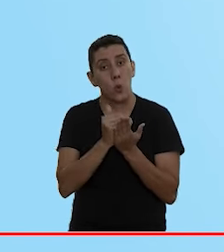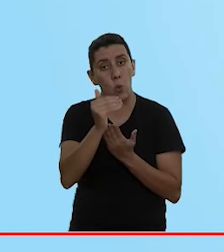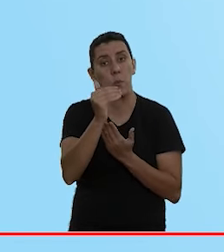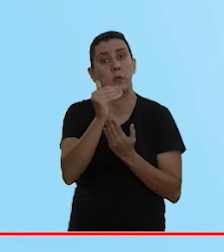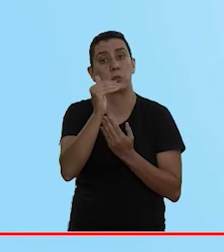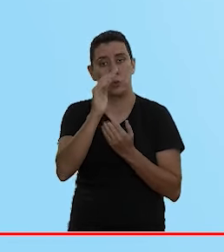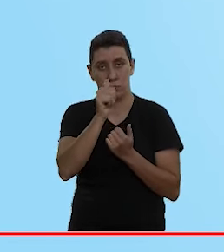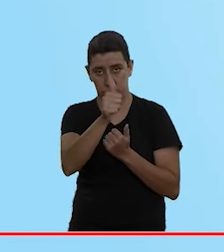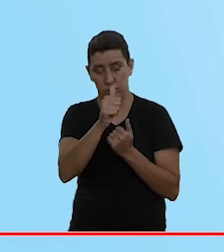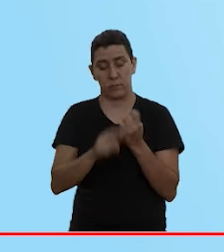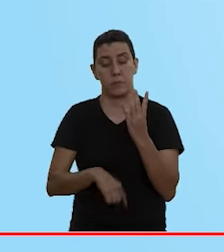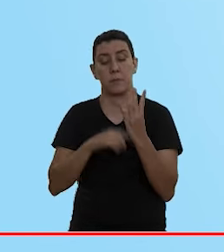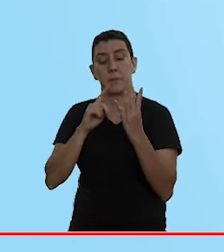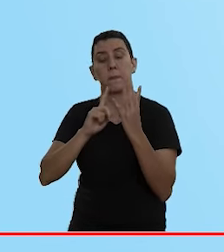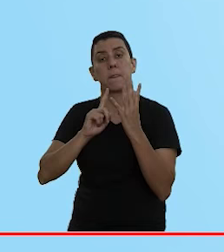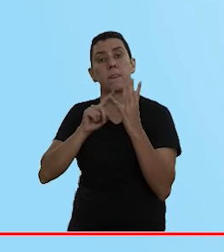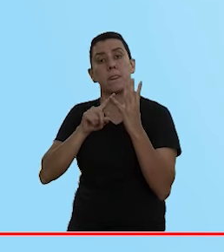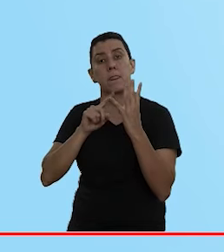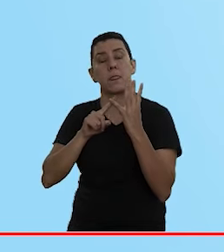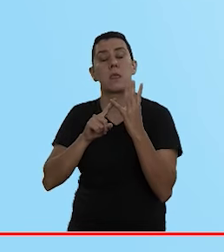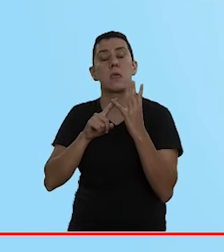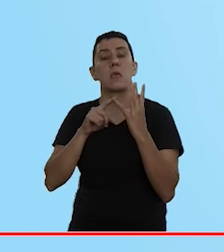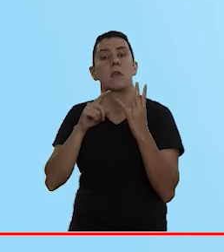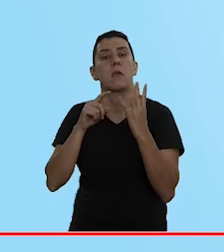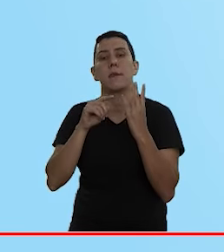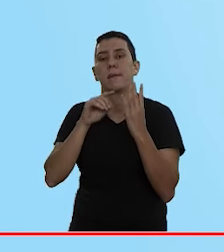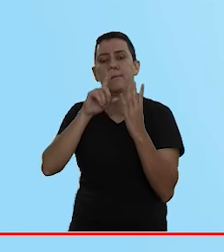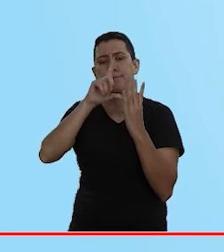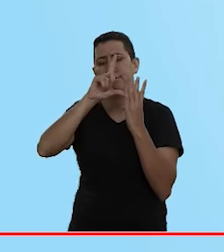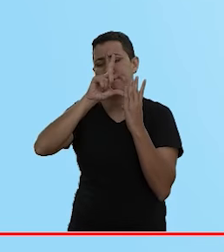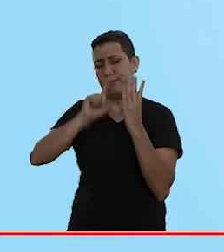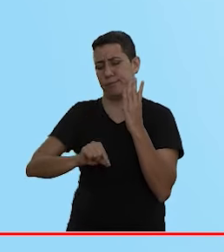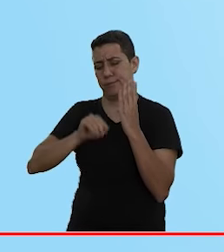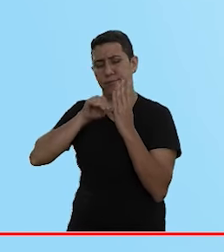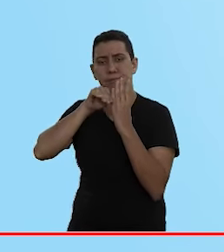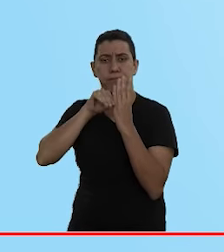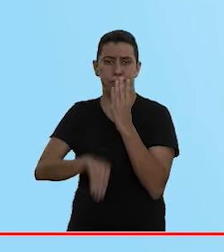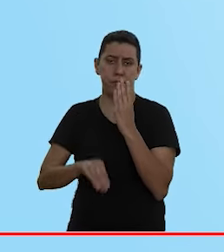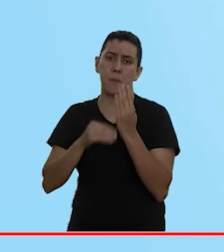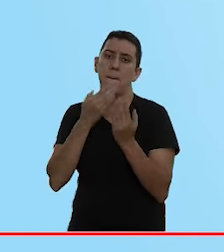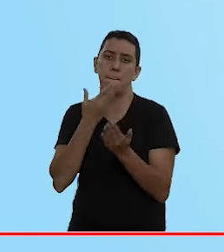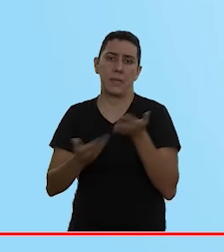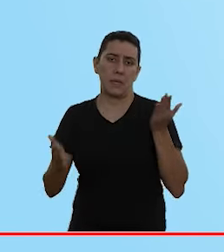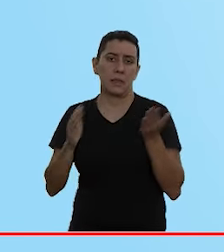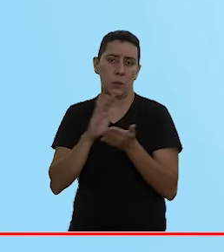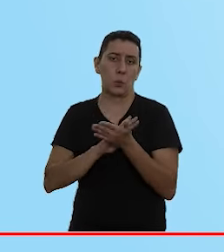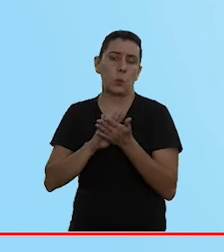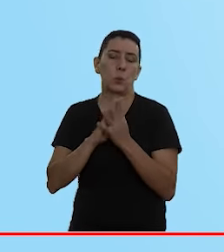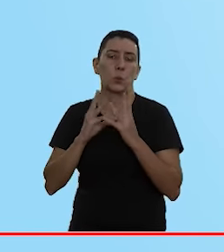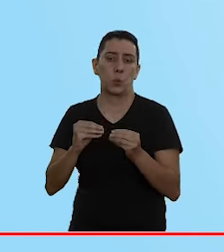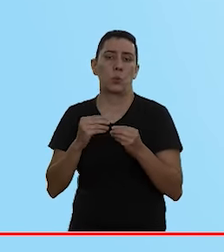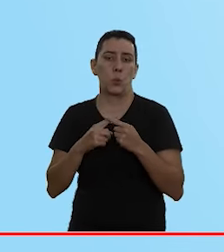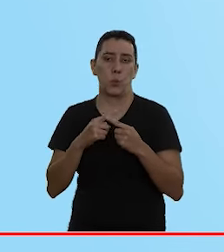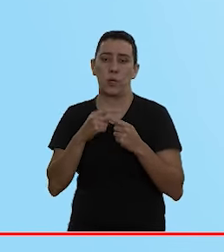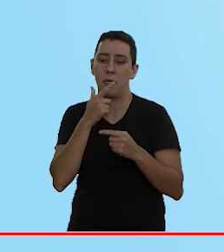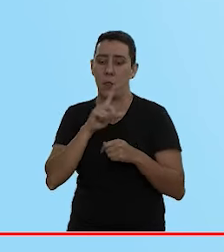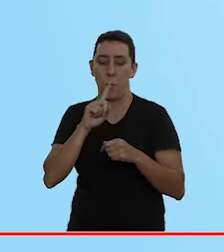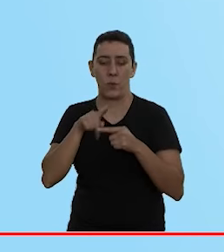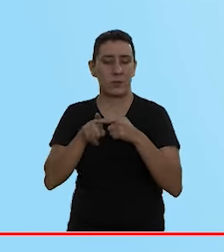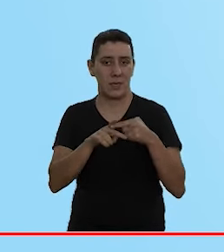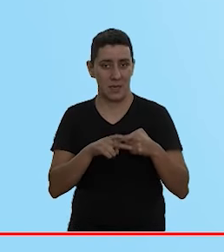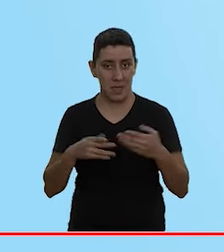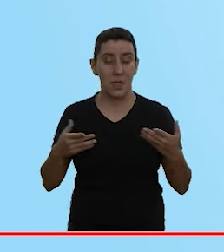string 4, basicamente a gente não teve nenhum efeito PID observado, né?